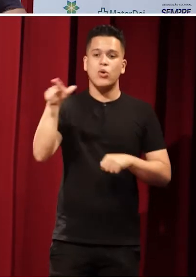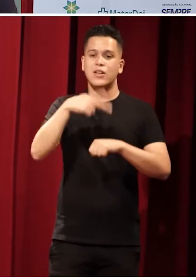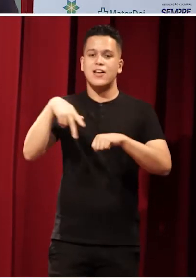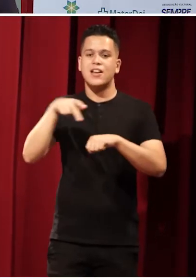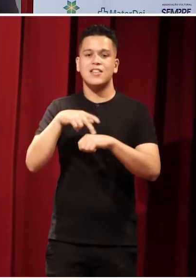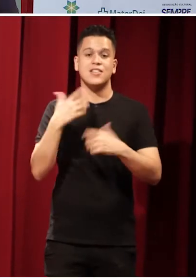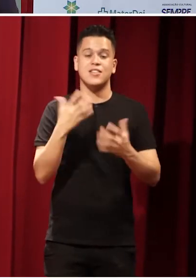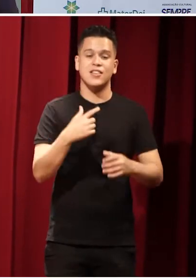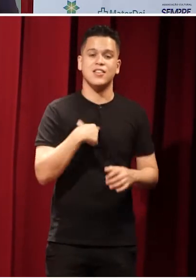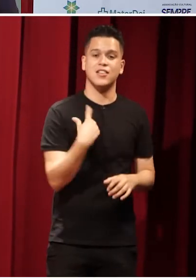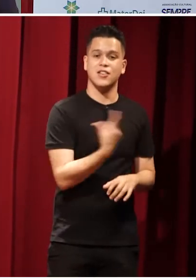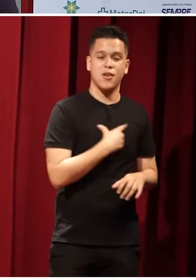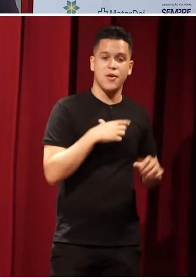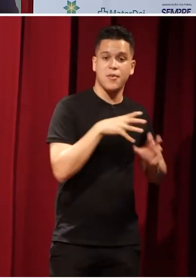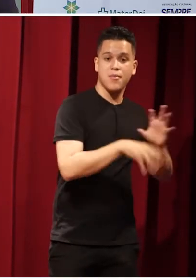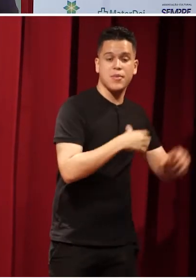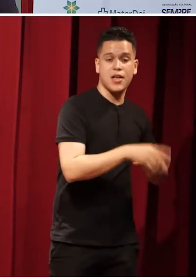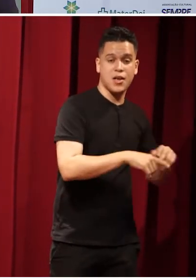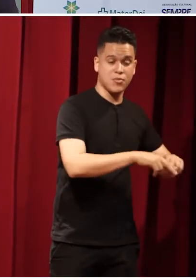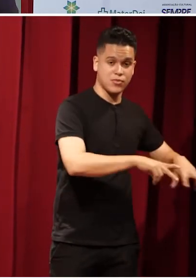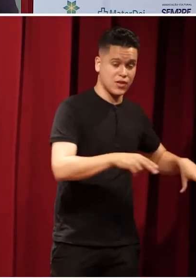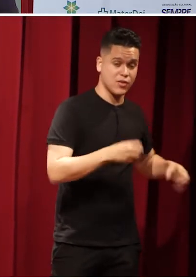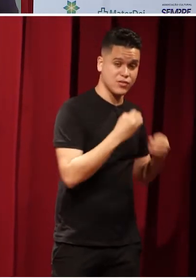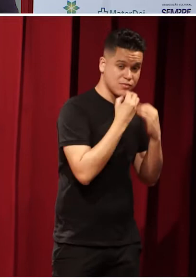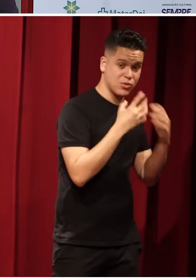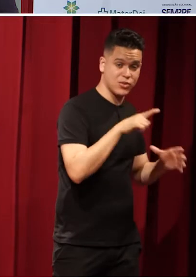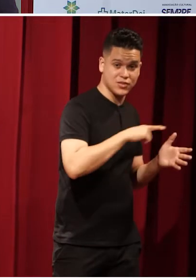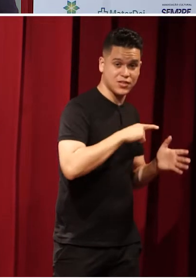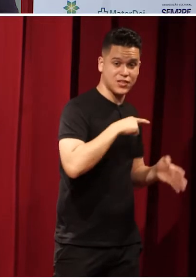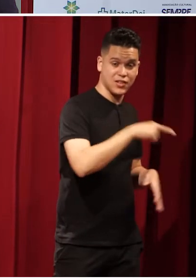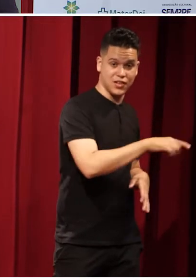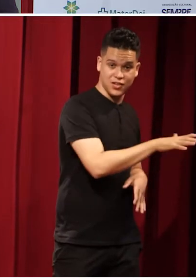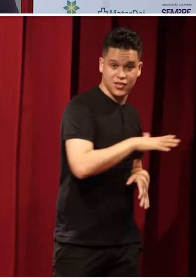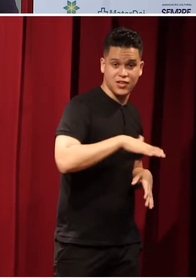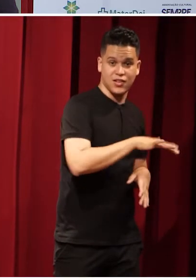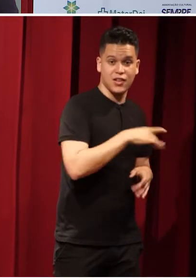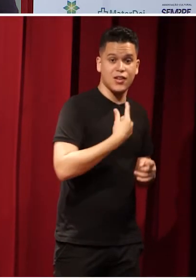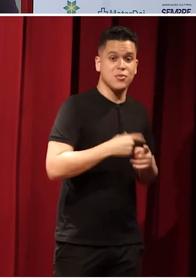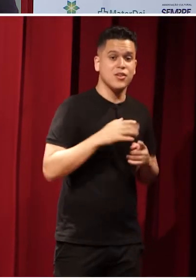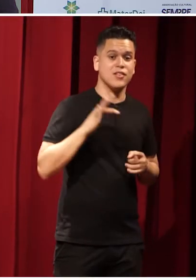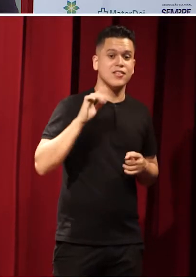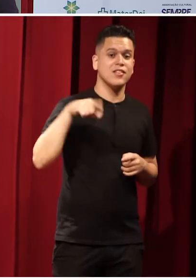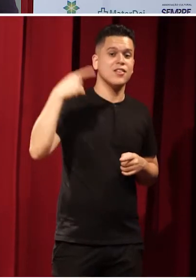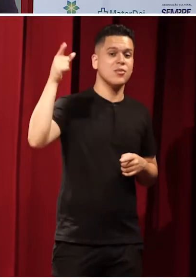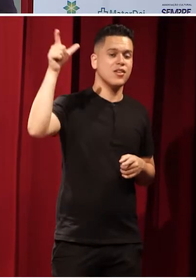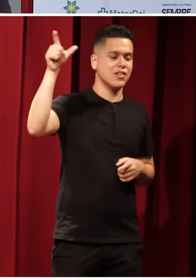os estrangeiros, mais cedo ou mais tarde, sejam capazes de